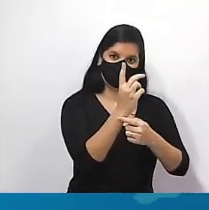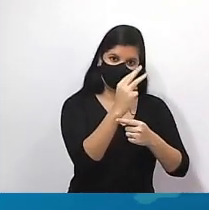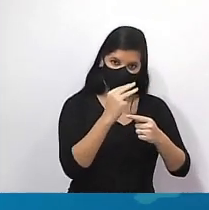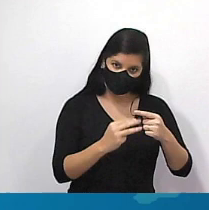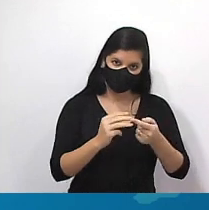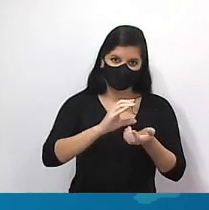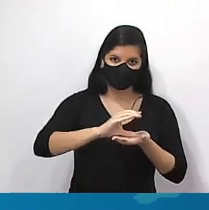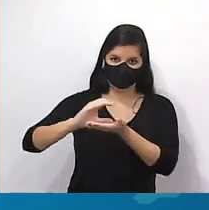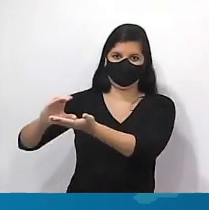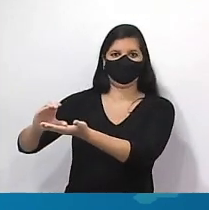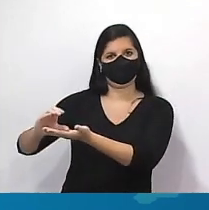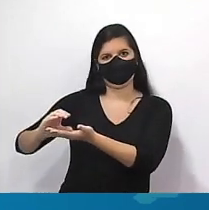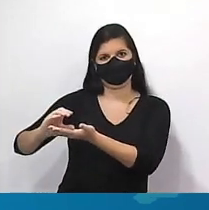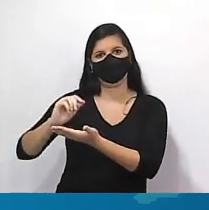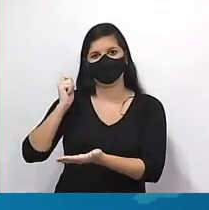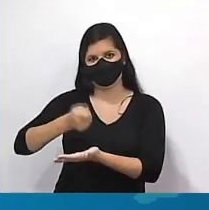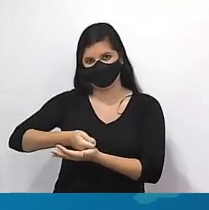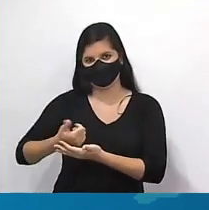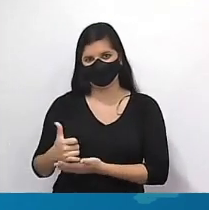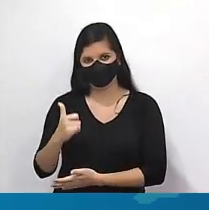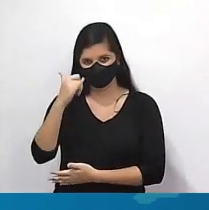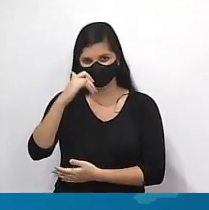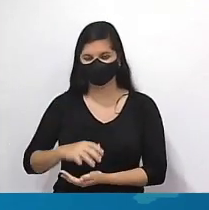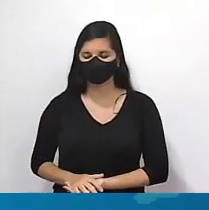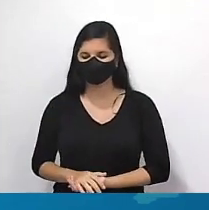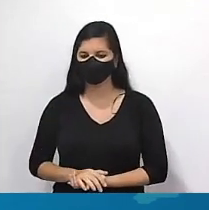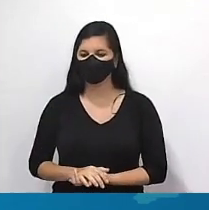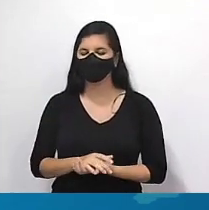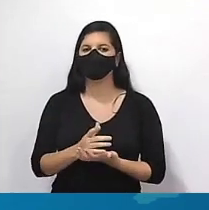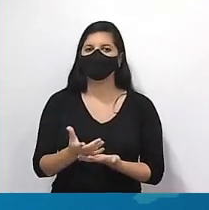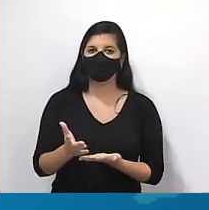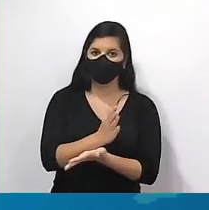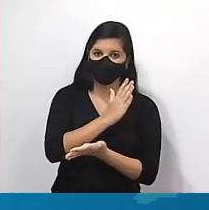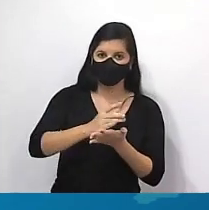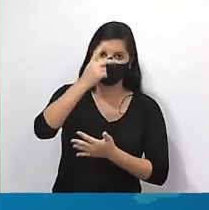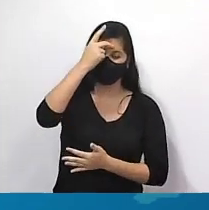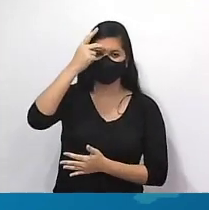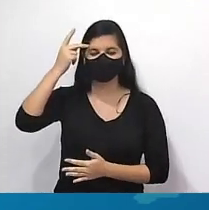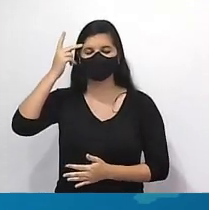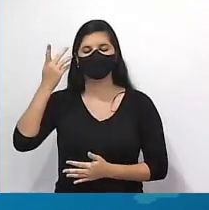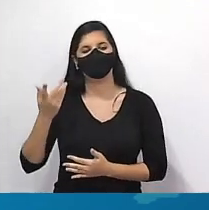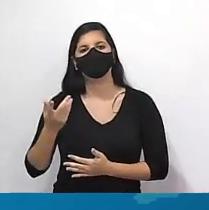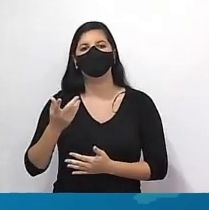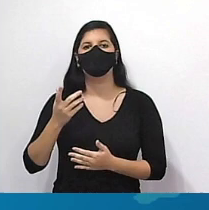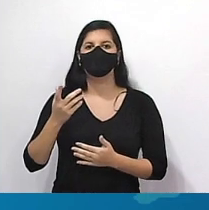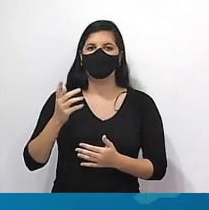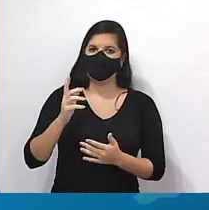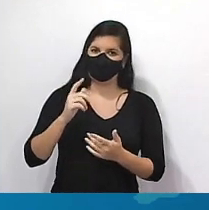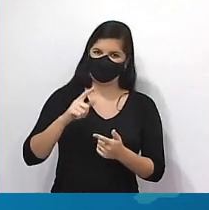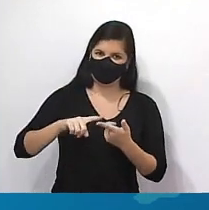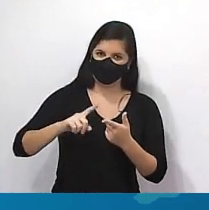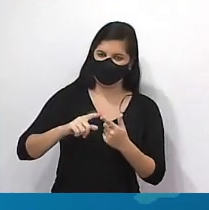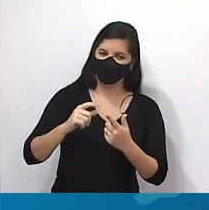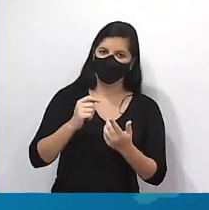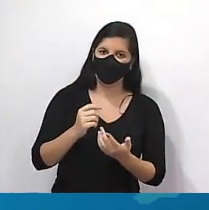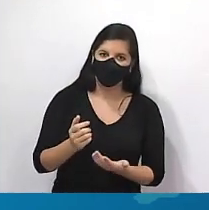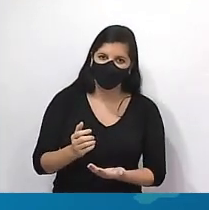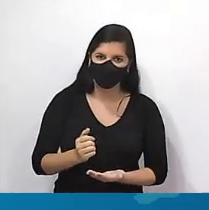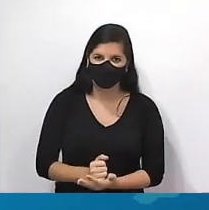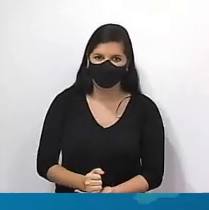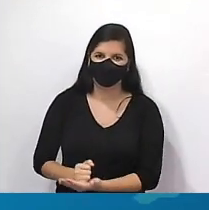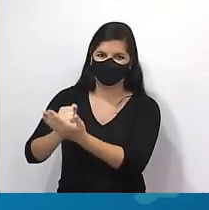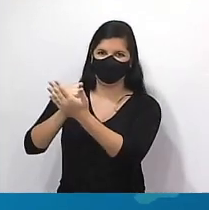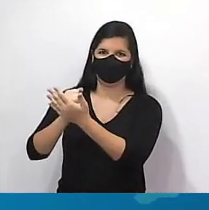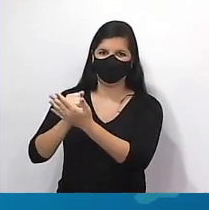como rebanho, tá? E além disso, tinha gente ainda que fazia as oferendas